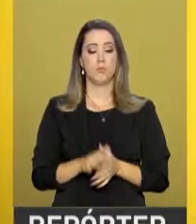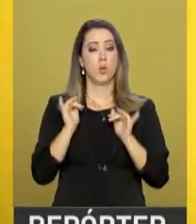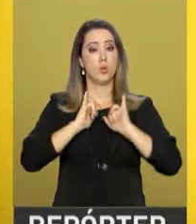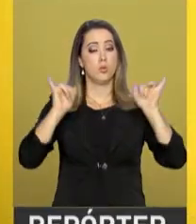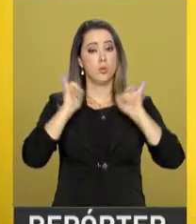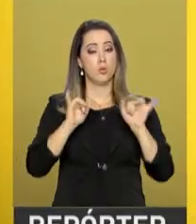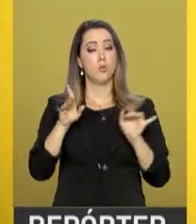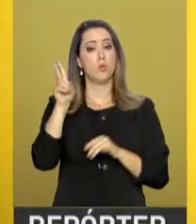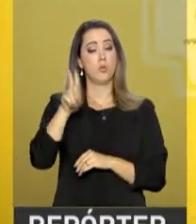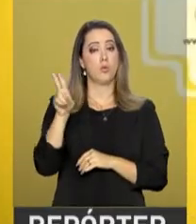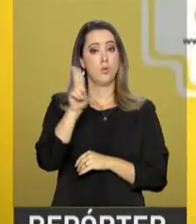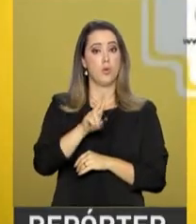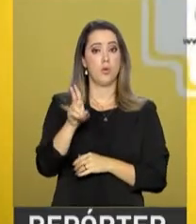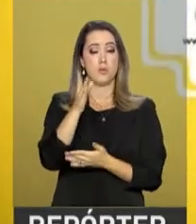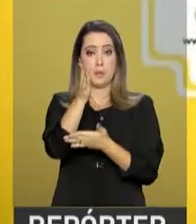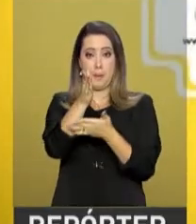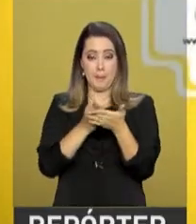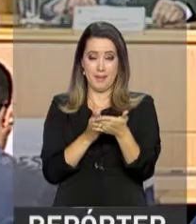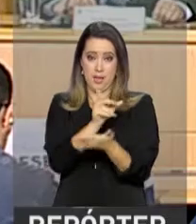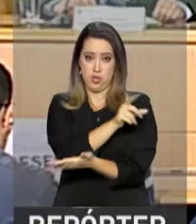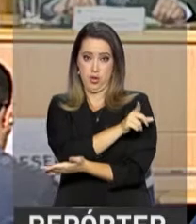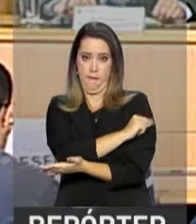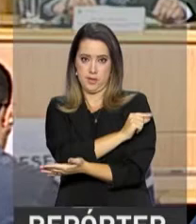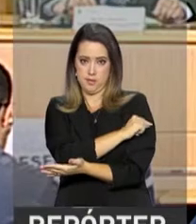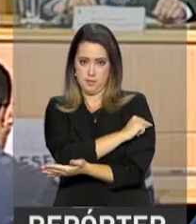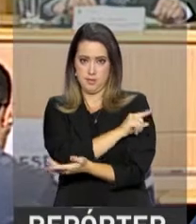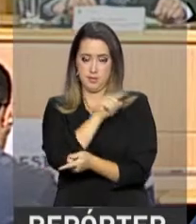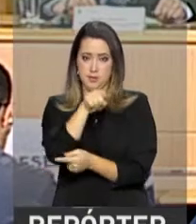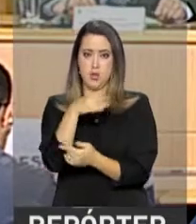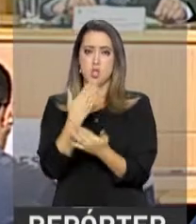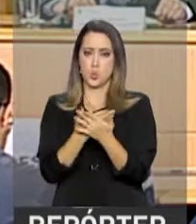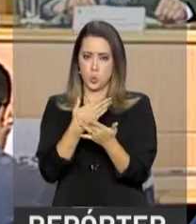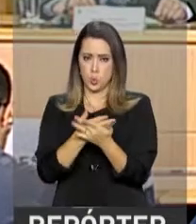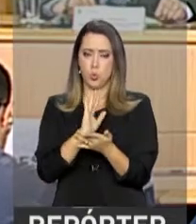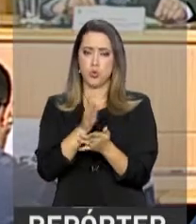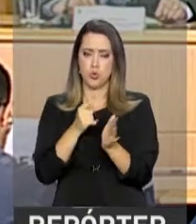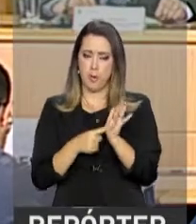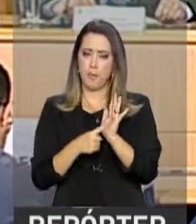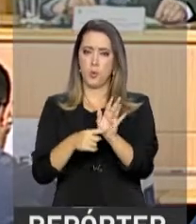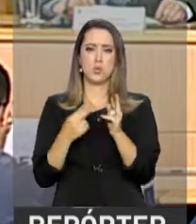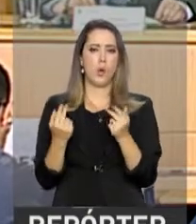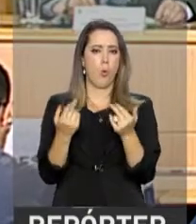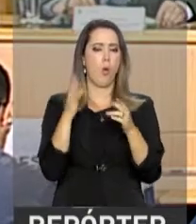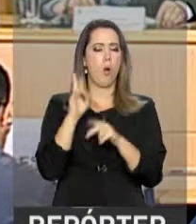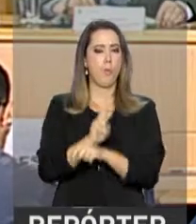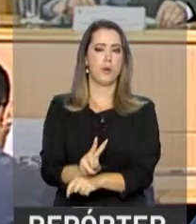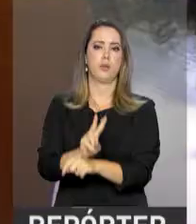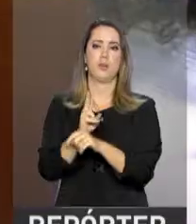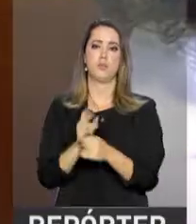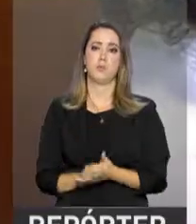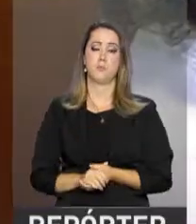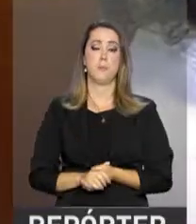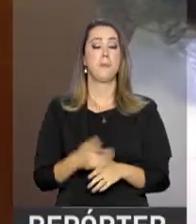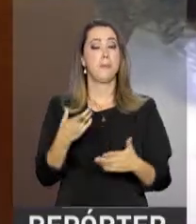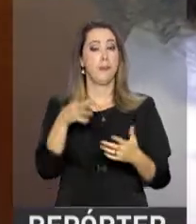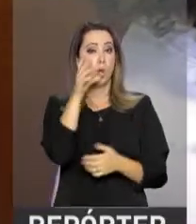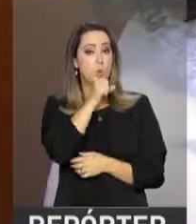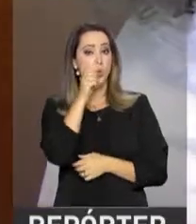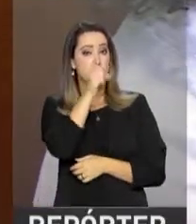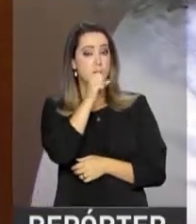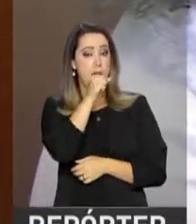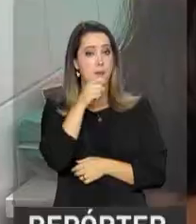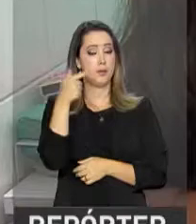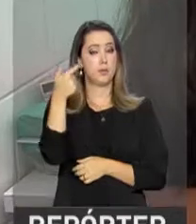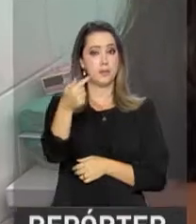será usado uma dose fracionada da vacina que segundo estudos a fiocruz tem mostrado a mesma proteção da dose padrão no sábado 27